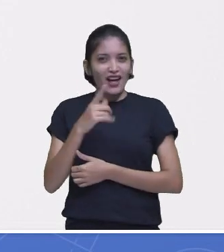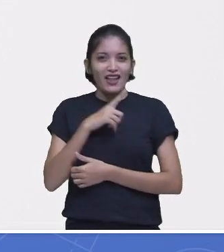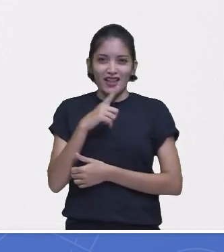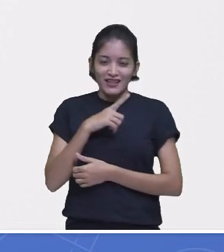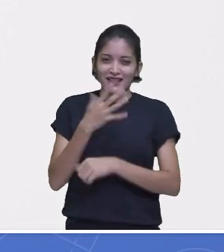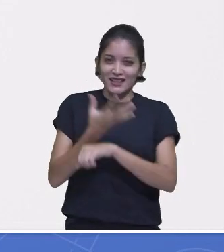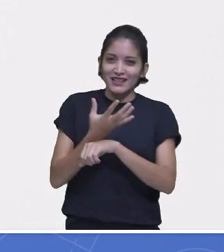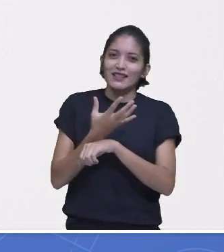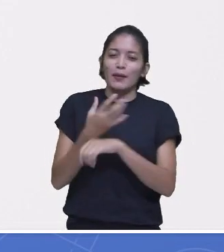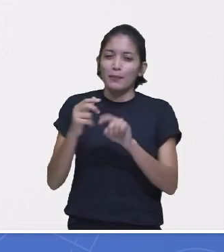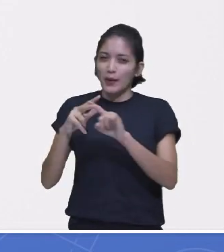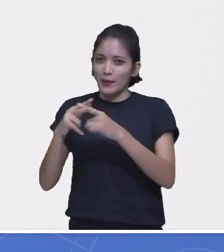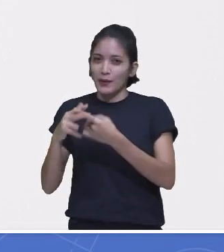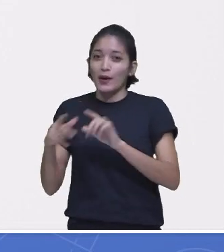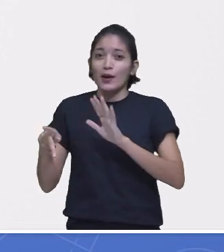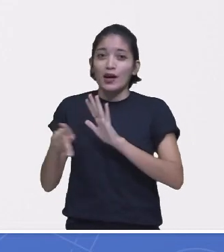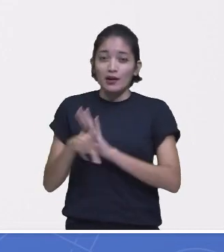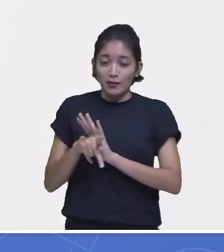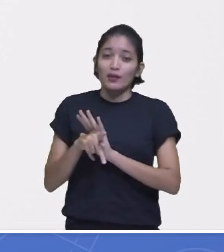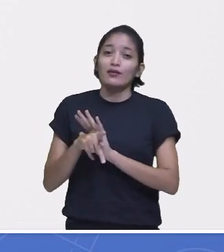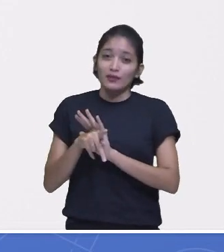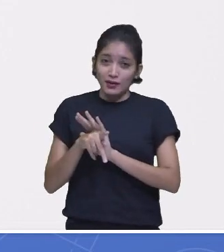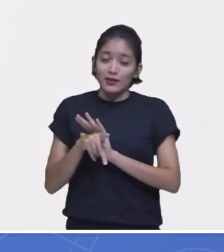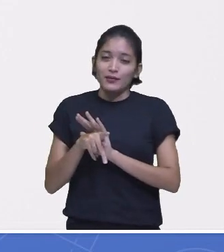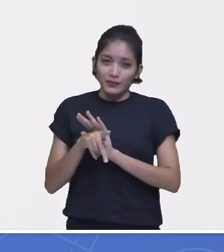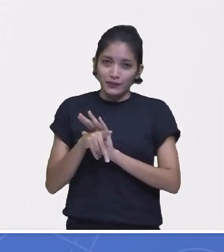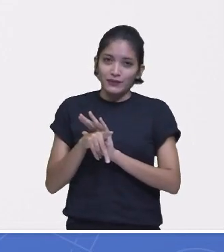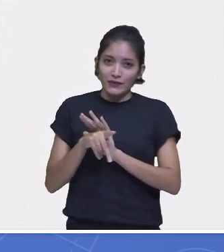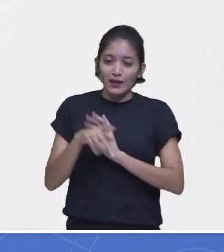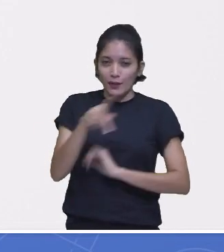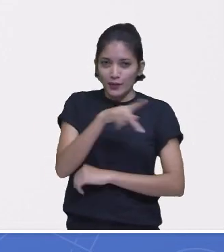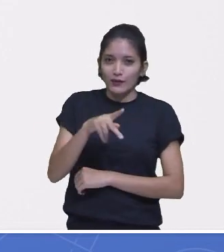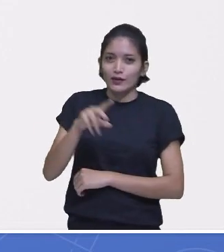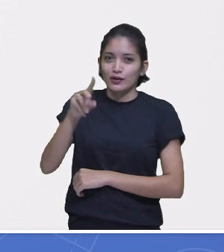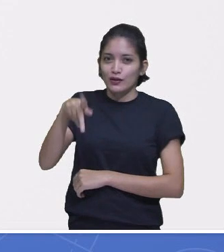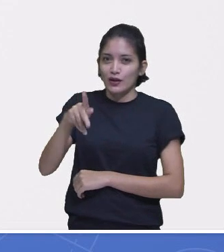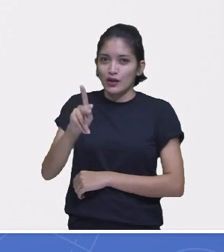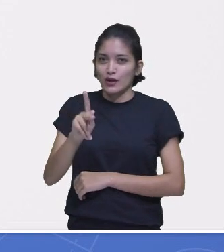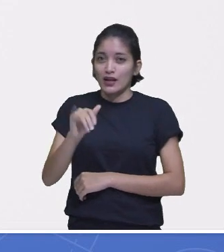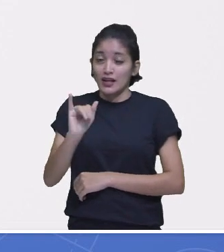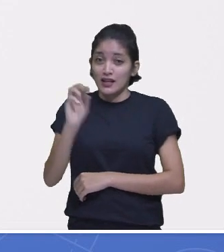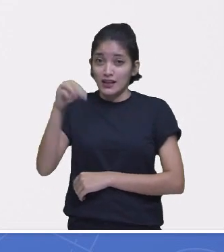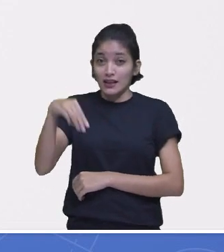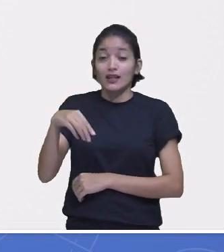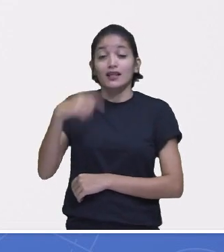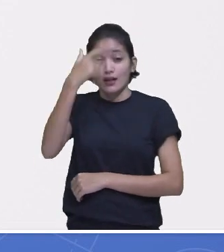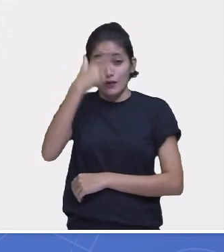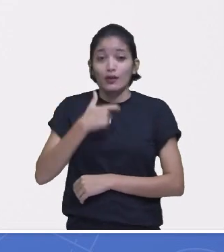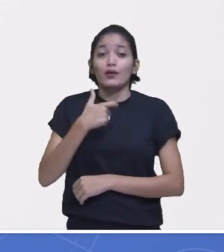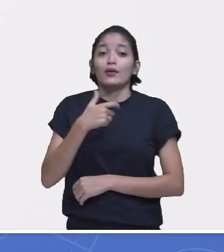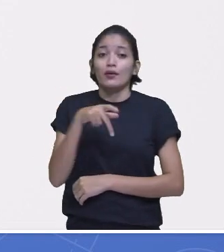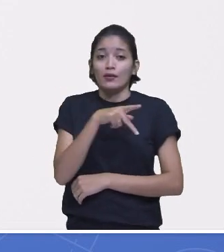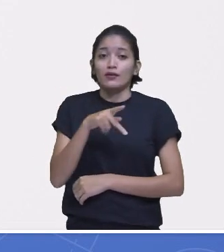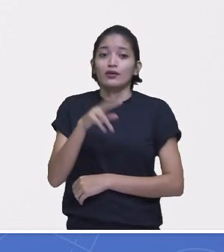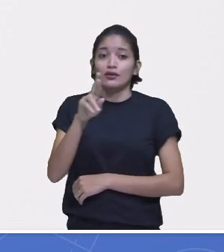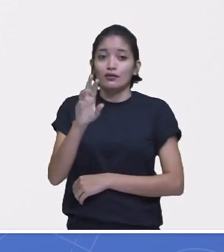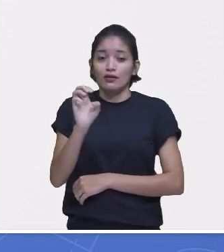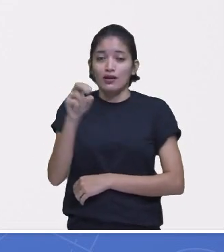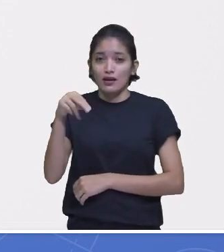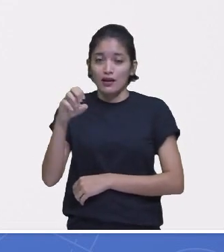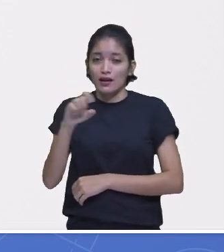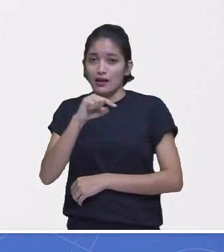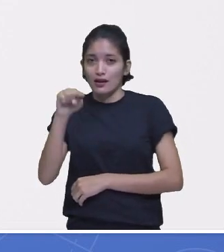aula aí, as correções com o professor Kim, né? E agora o professor René, língua espanhola, saindo da educação física,